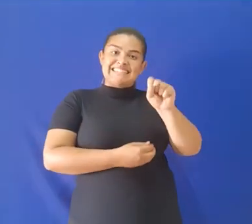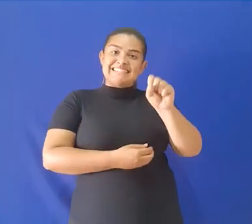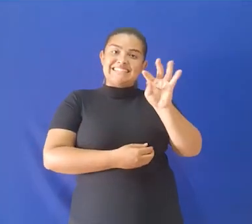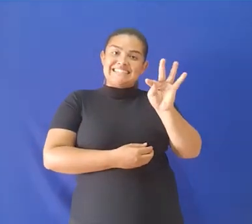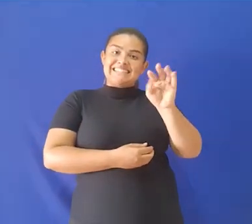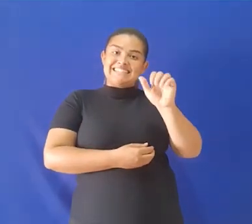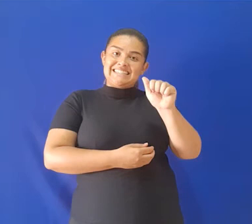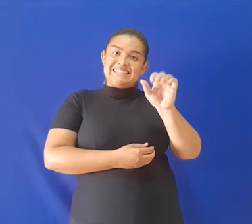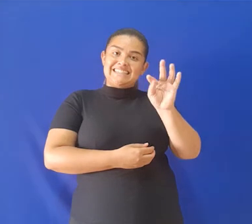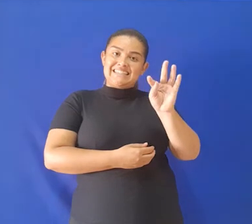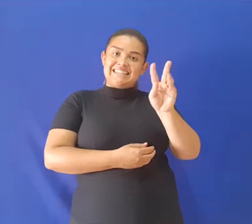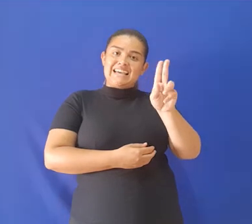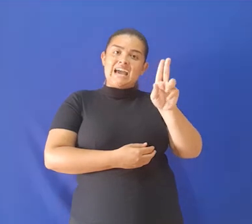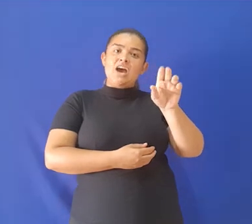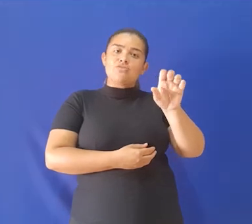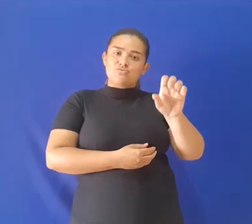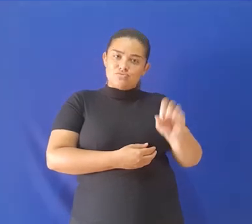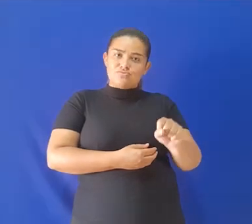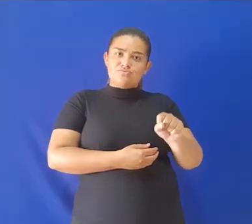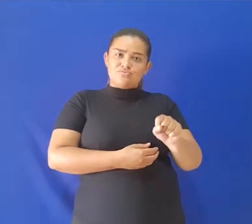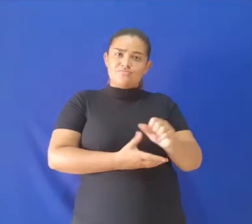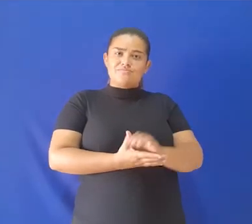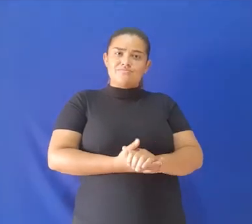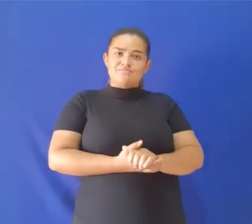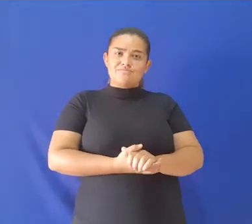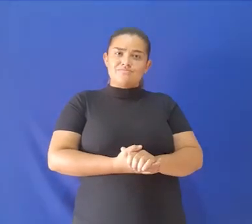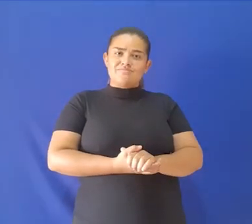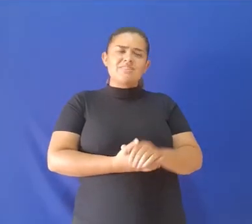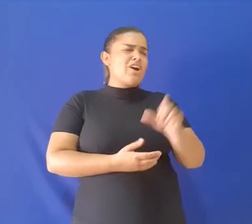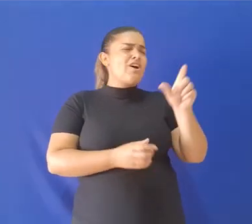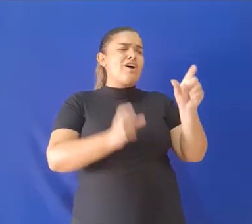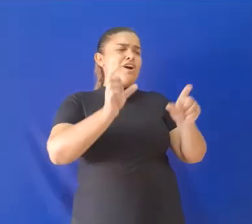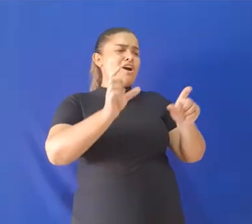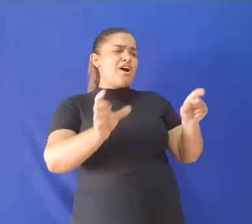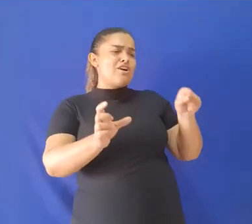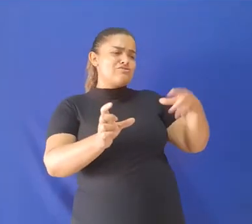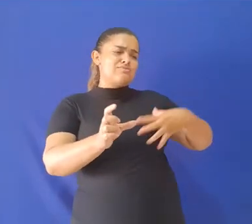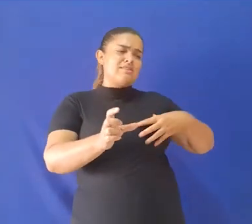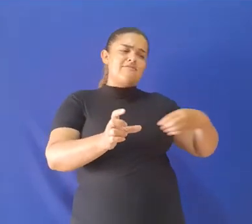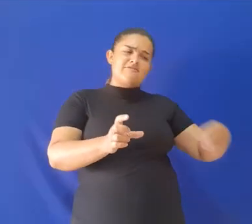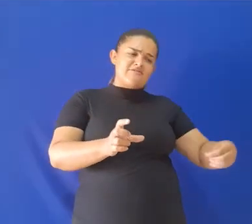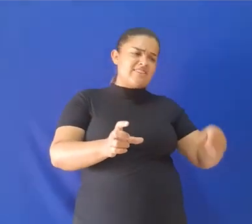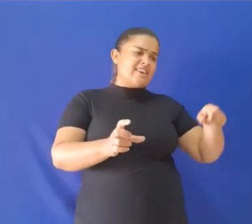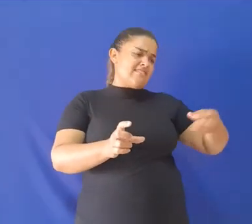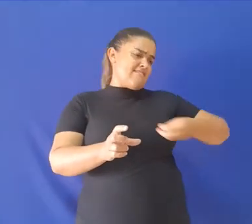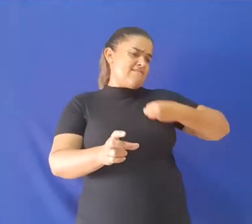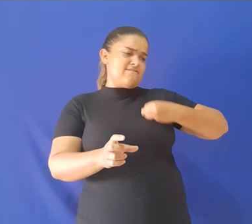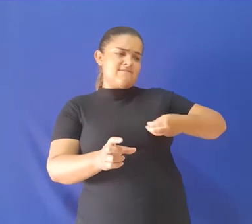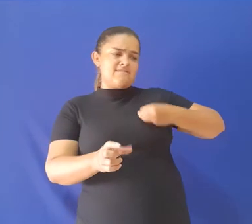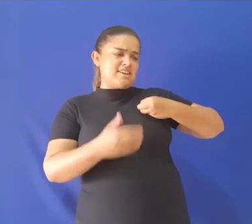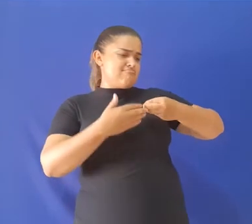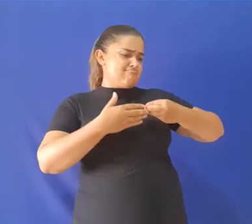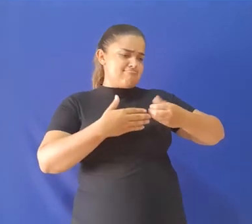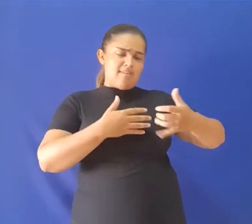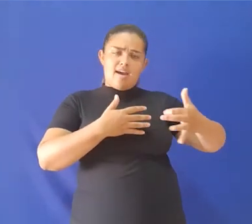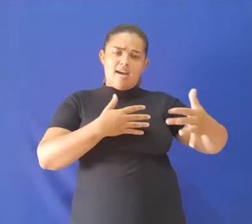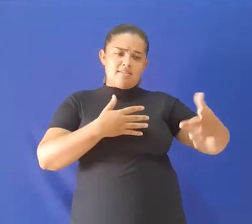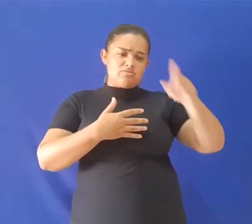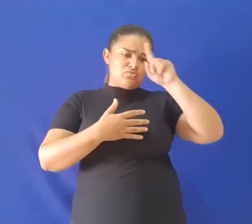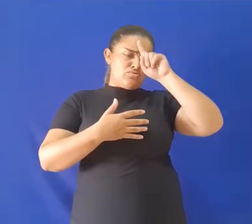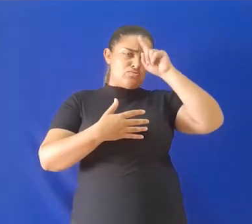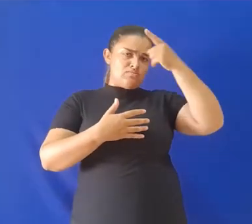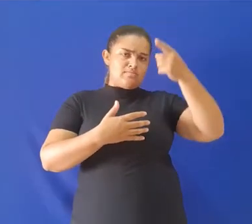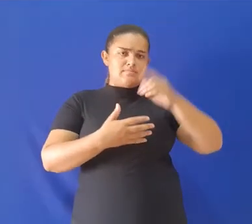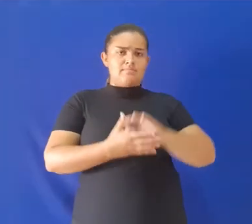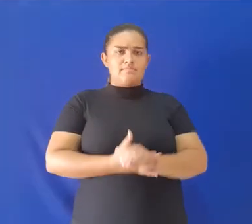ela o status que os médicos tanto dizem, né? De que, olha, o seu filho, a sua filha vai